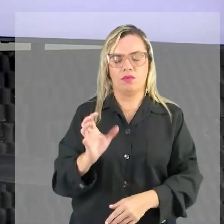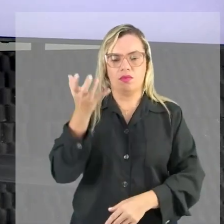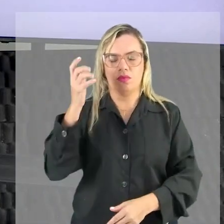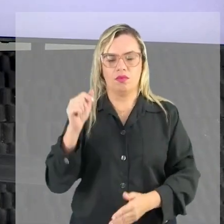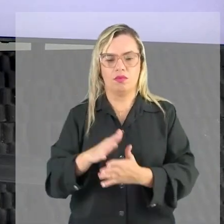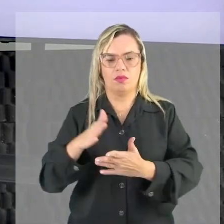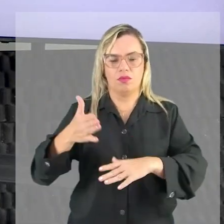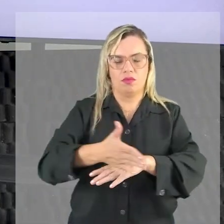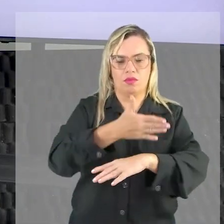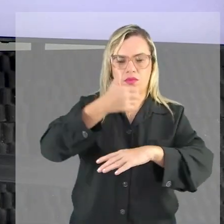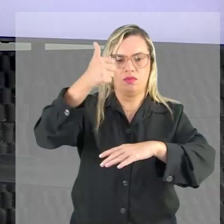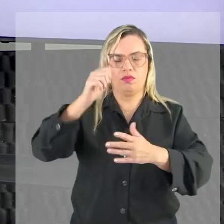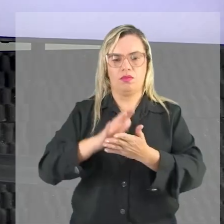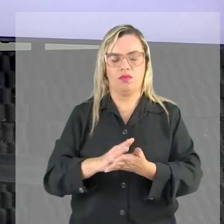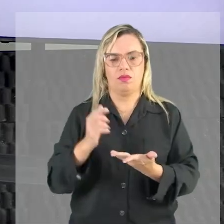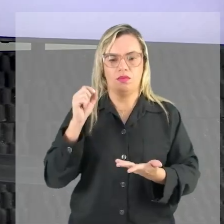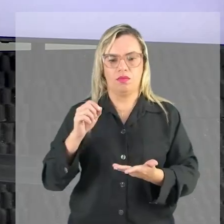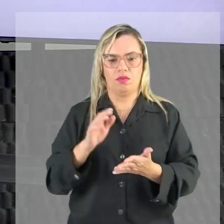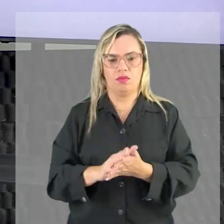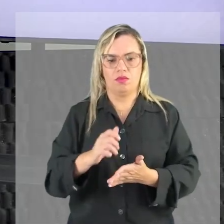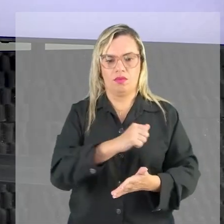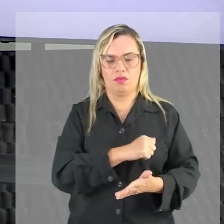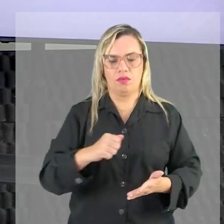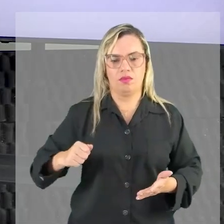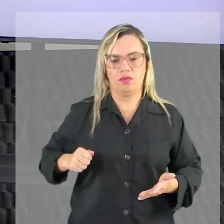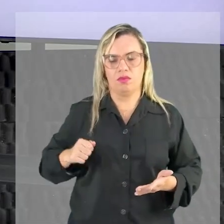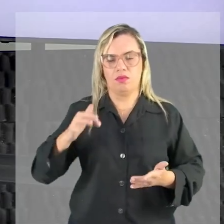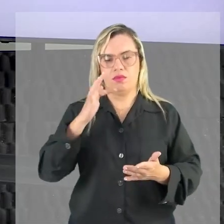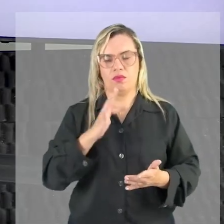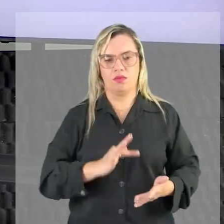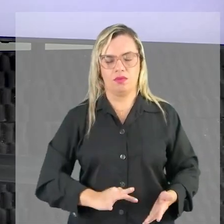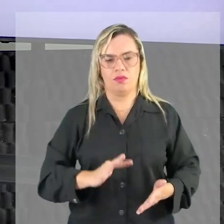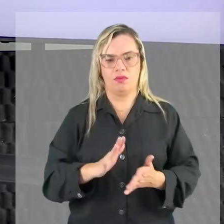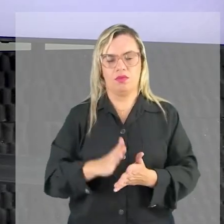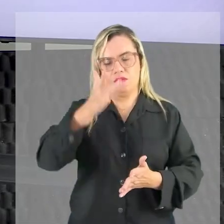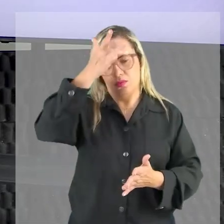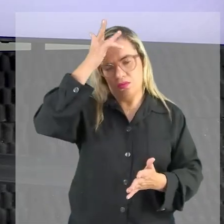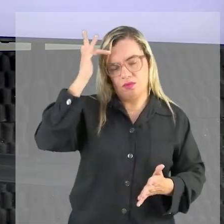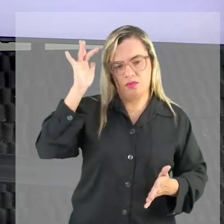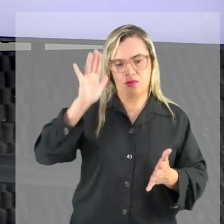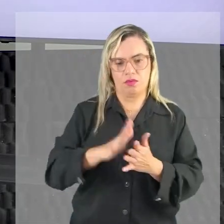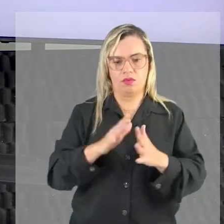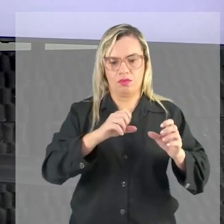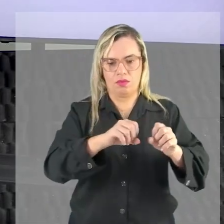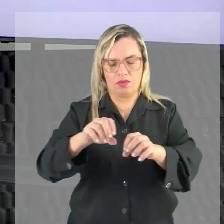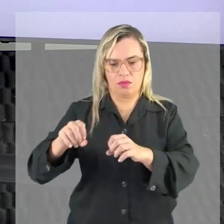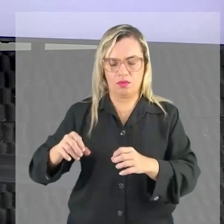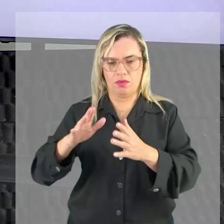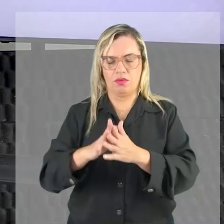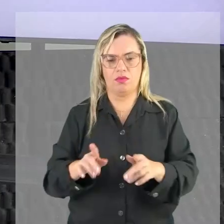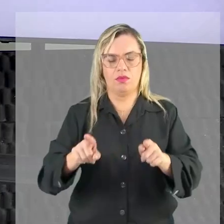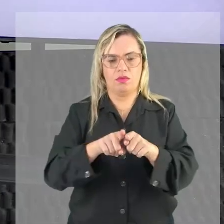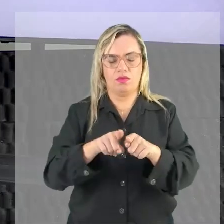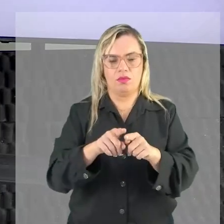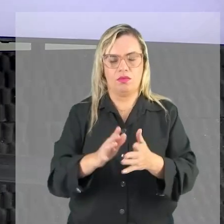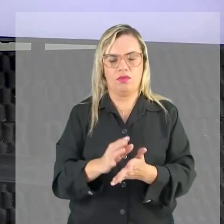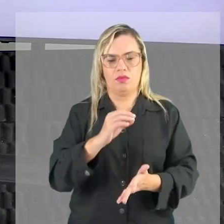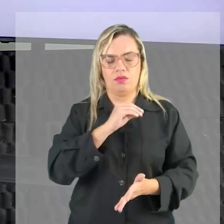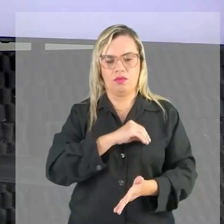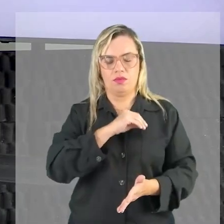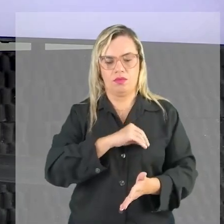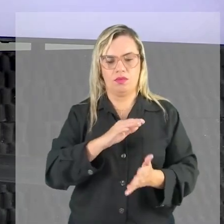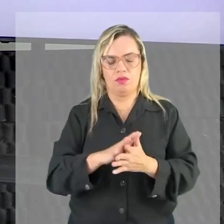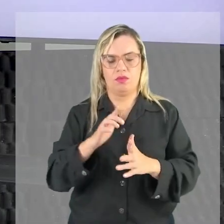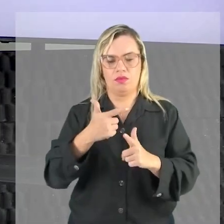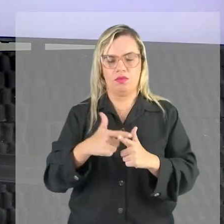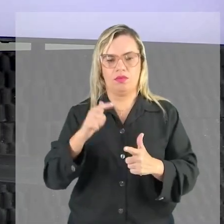essa melhora da aptidão física desses indivíduos através da educação e através da distribuição